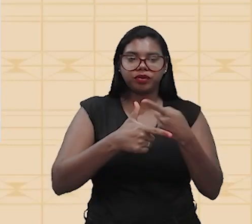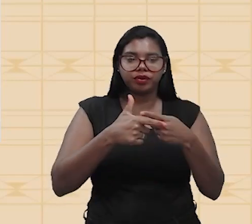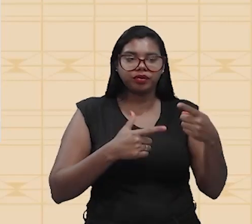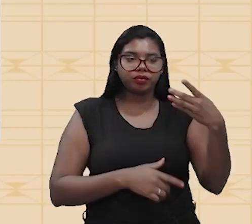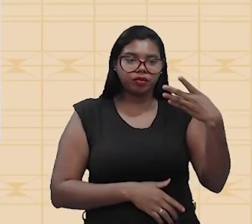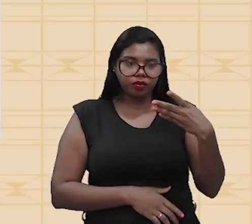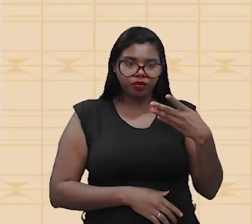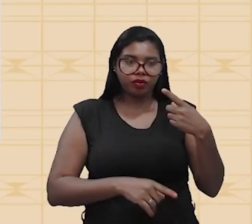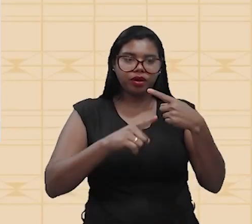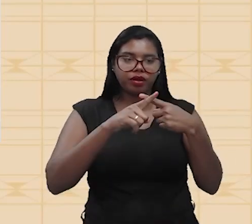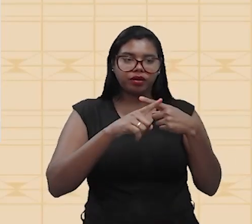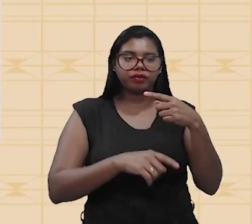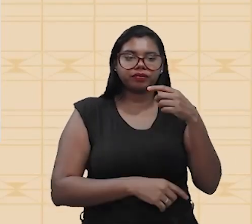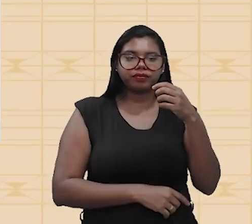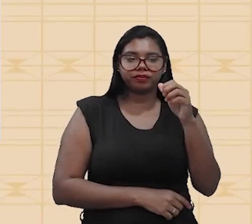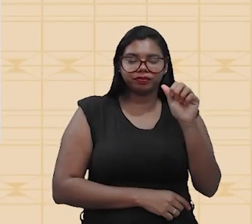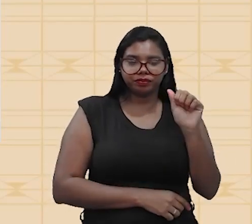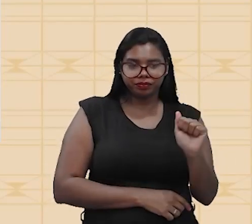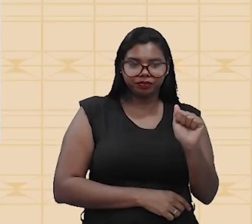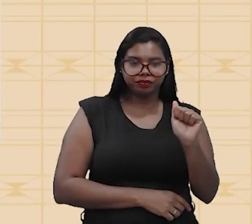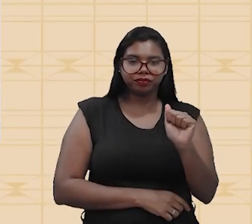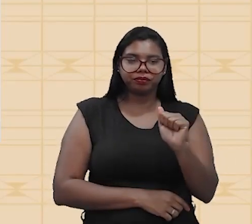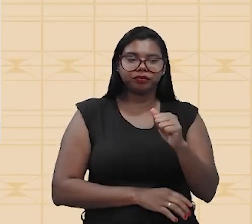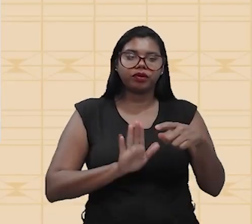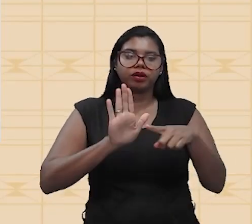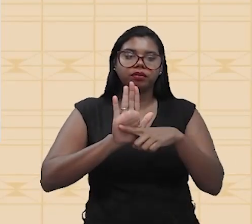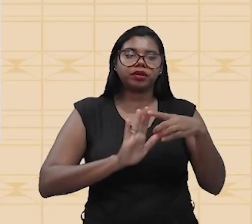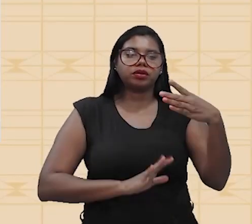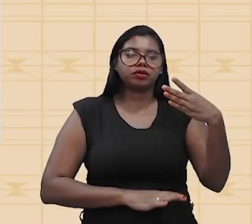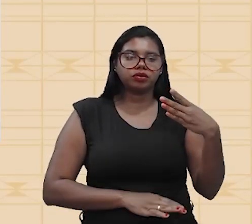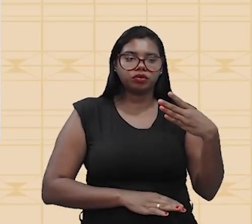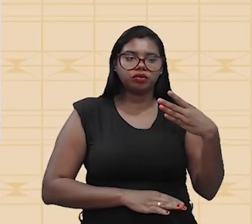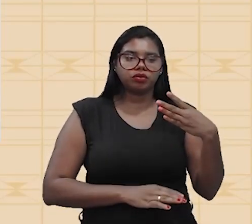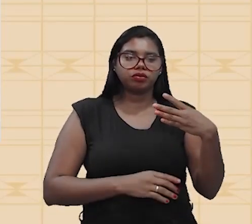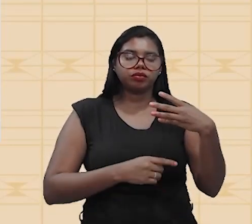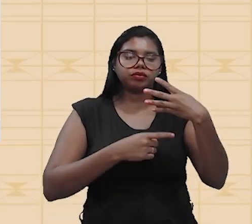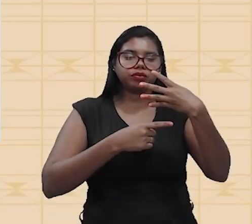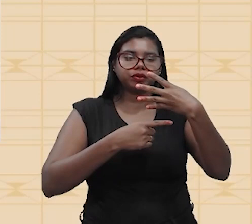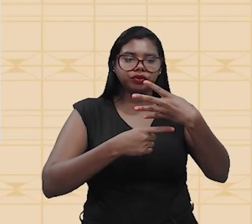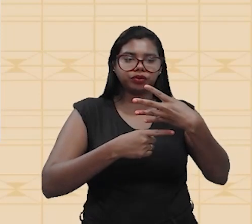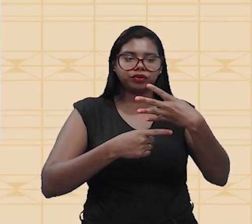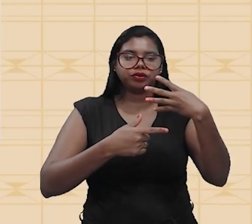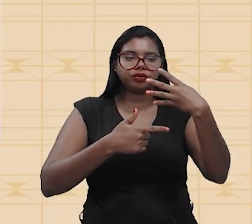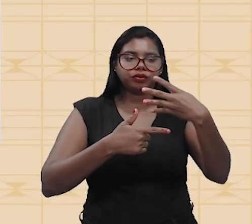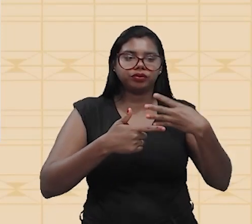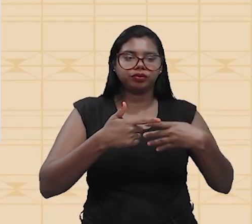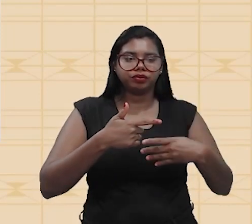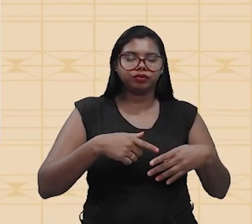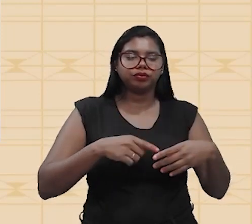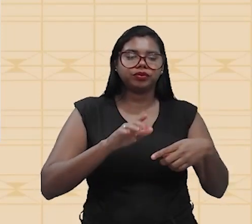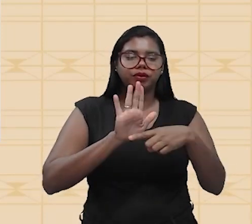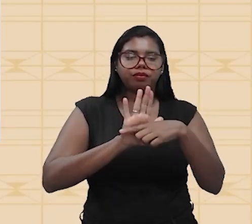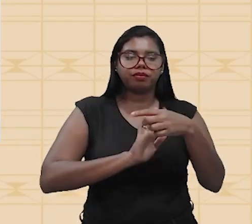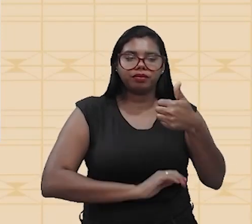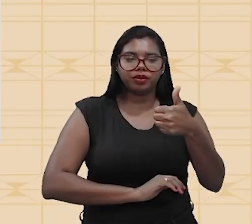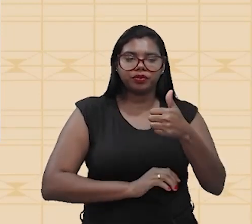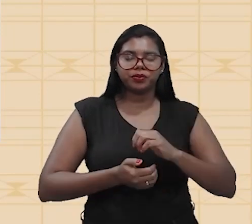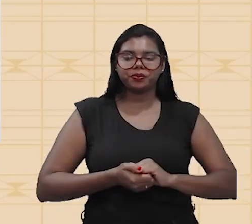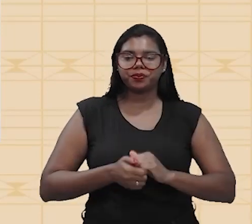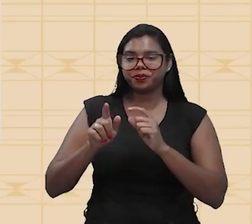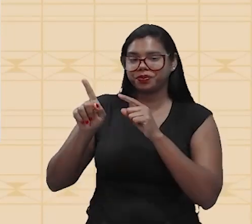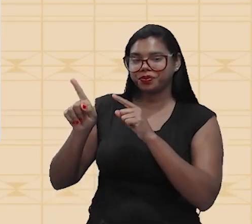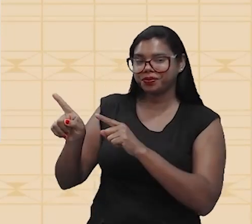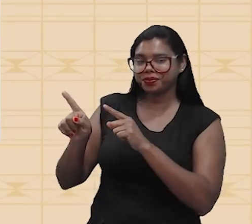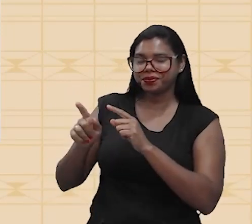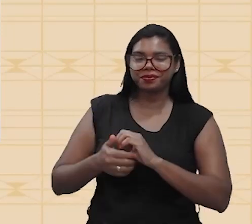Eu tenho menos 4 sobre 4, encontrei o y do vértice valendo menos 1. Eita, Robertão, teve um drible aí, ó.